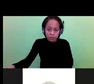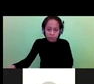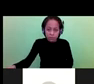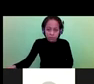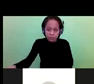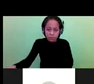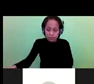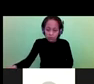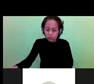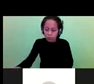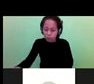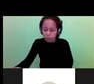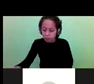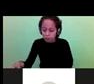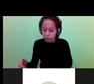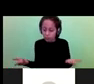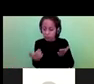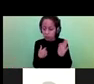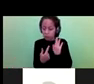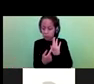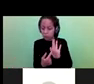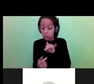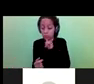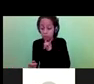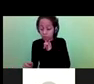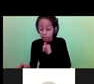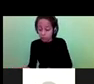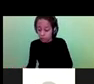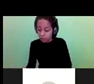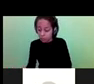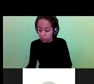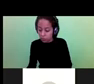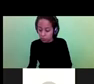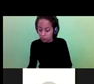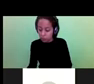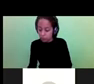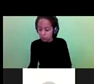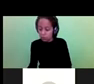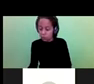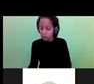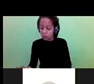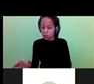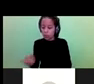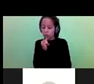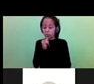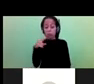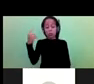E aqui eu trago algumas questões para reflexão.